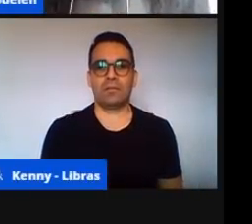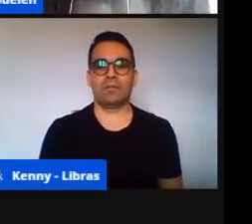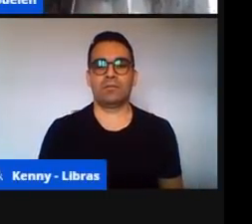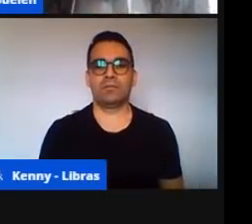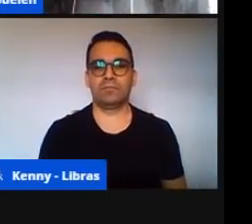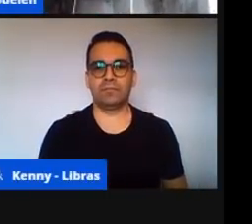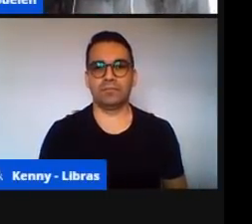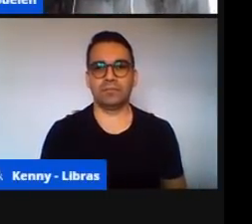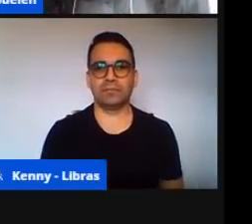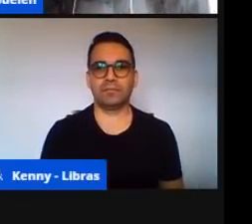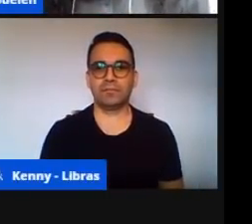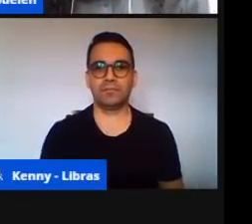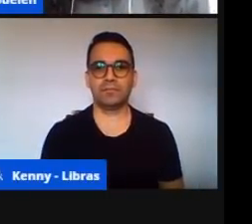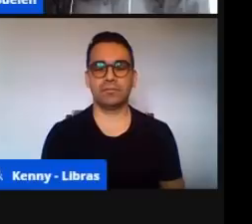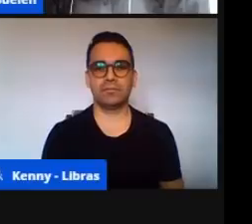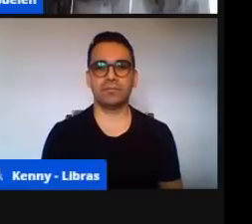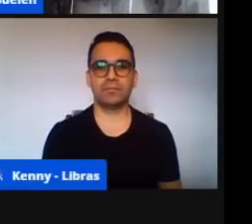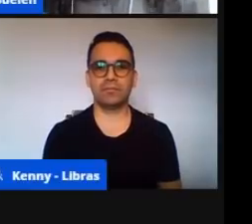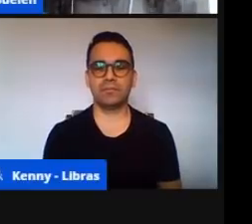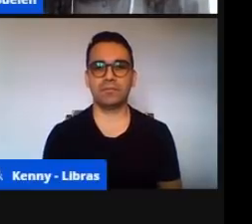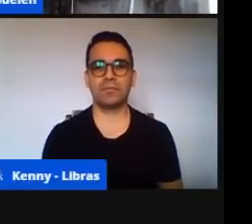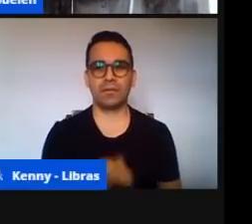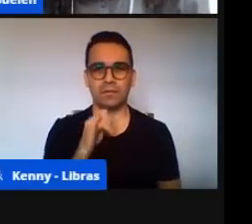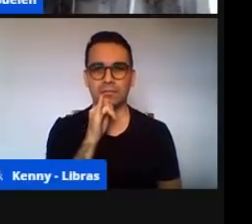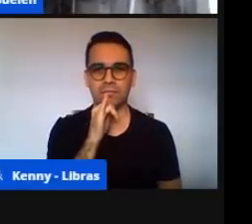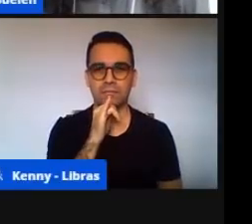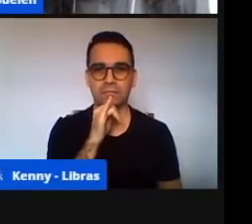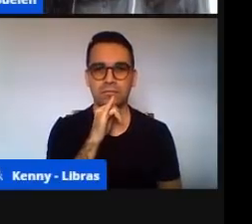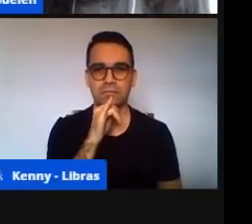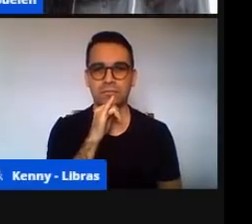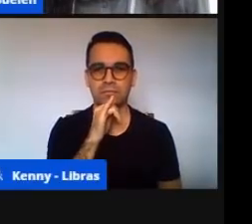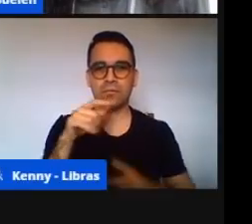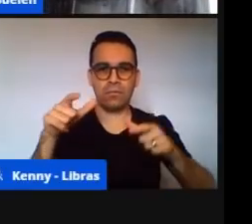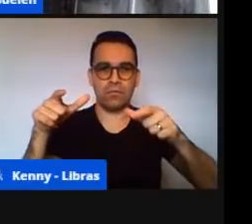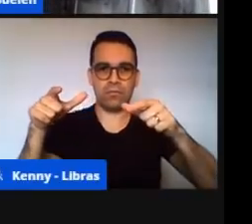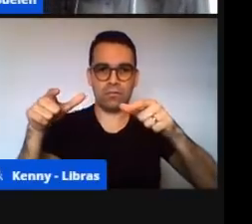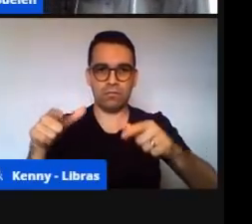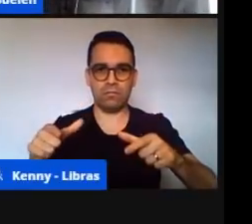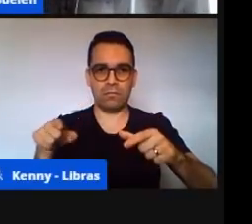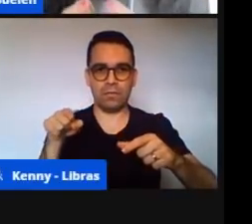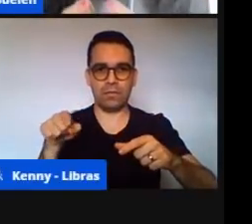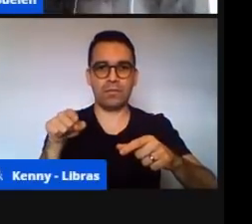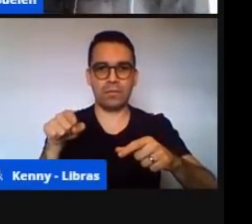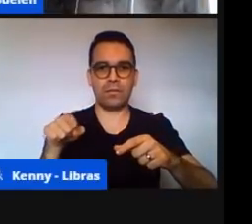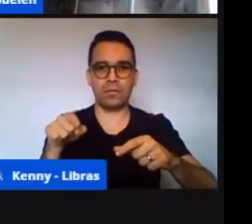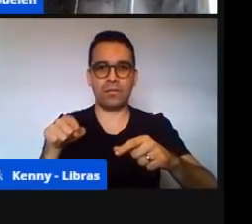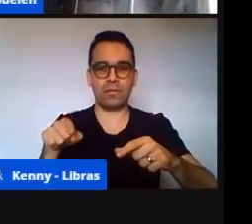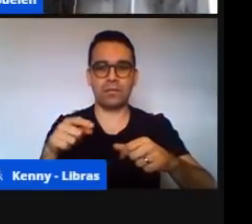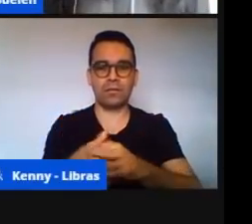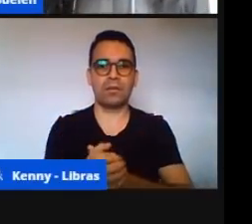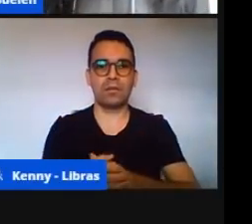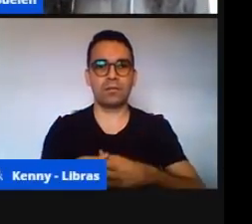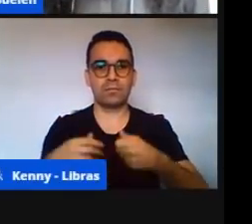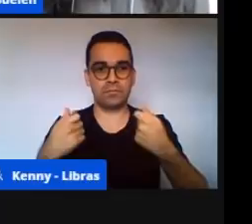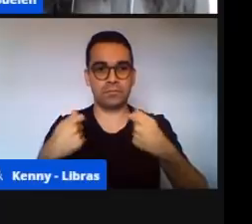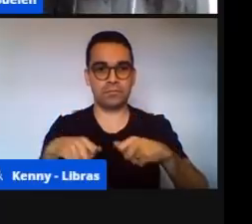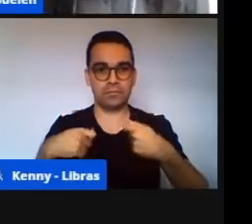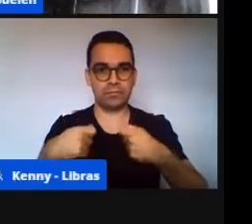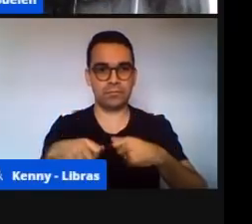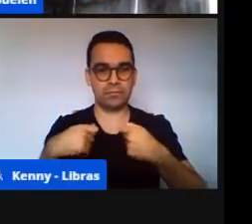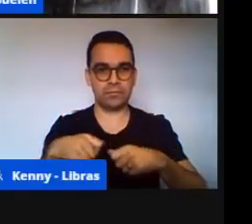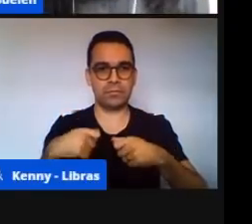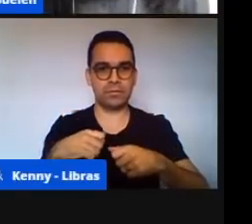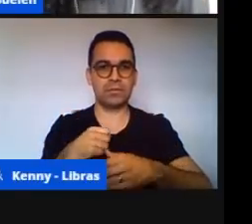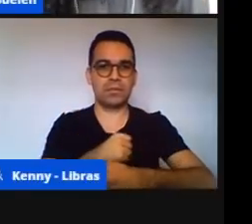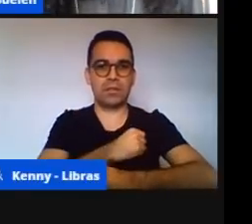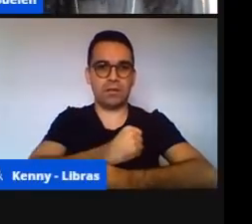produção como um local inócuo. Ou seja, a gente tem que buscar que essa